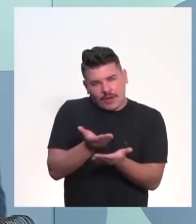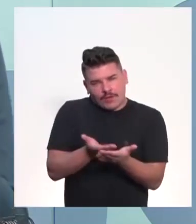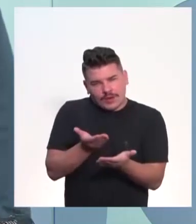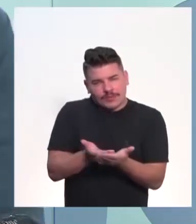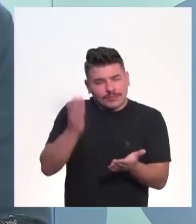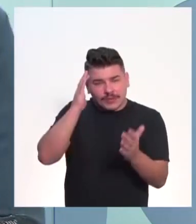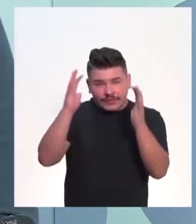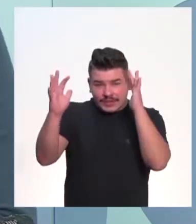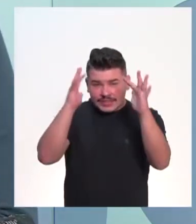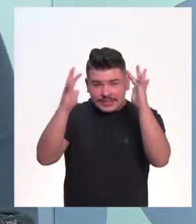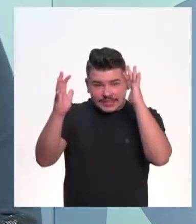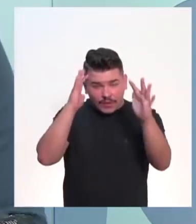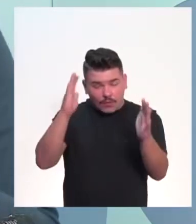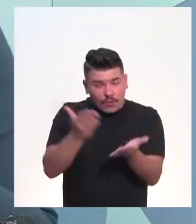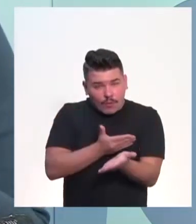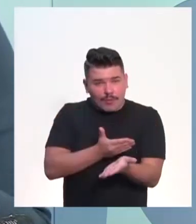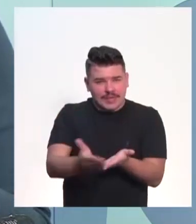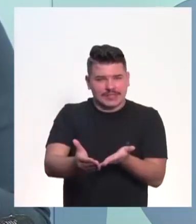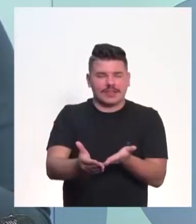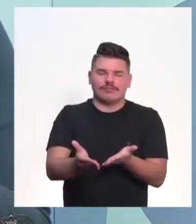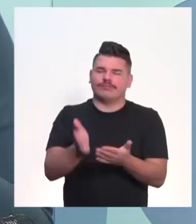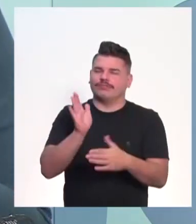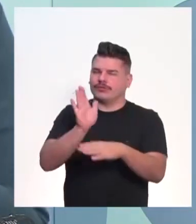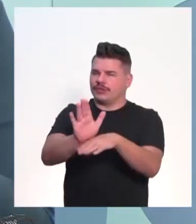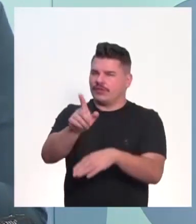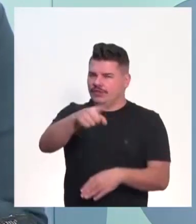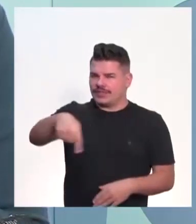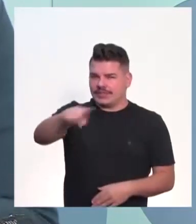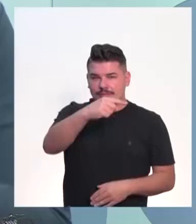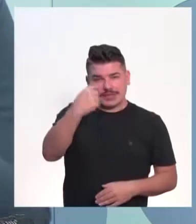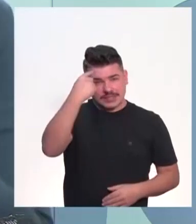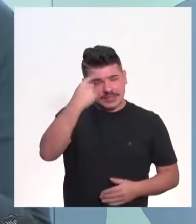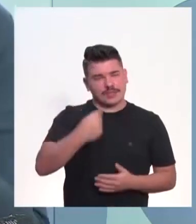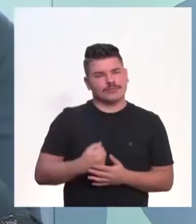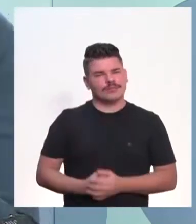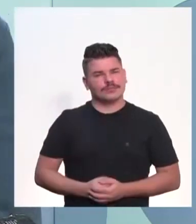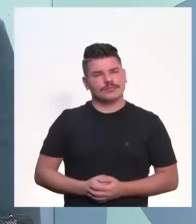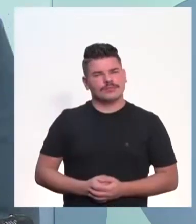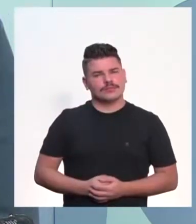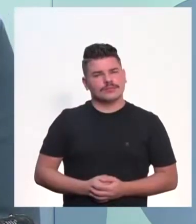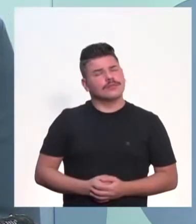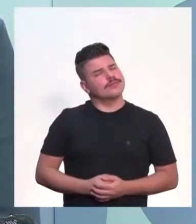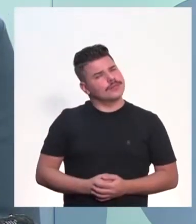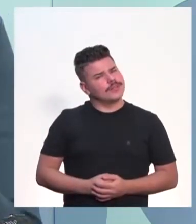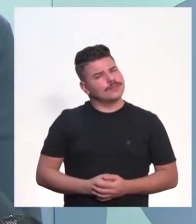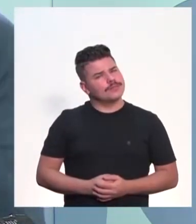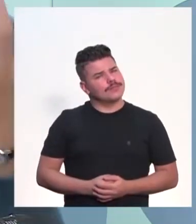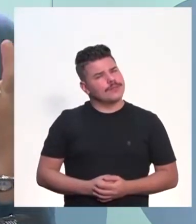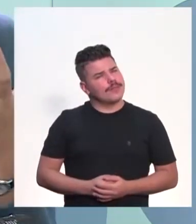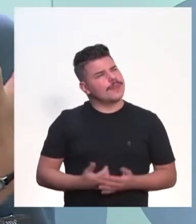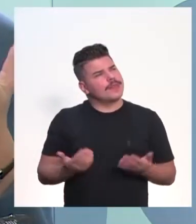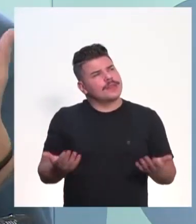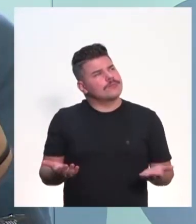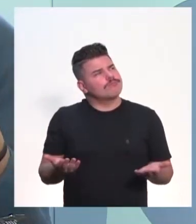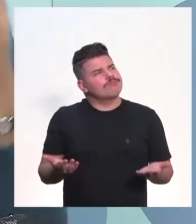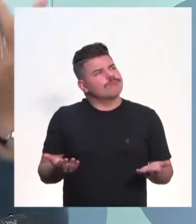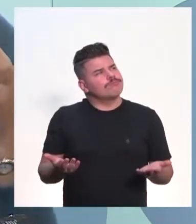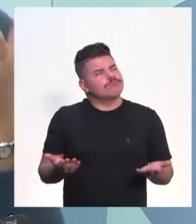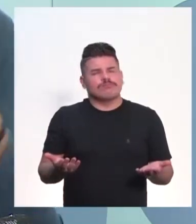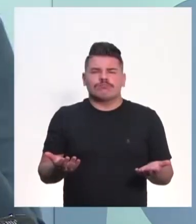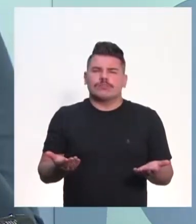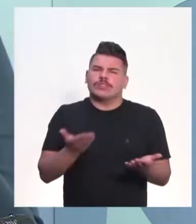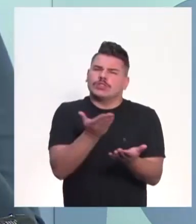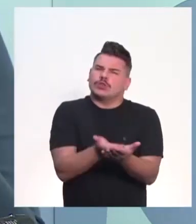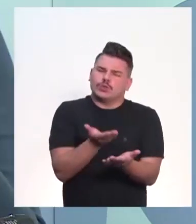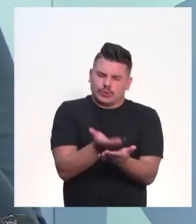reflexão da nossa aula, que eu queria que vocês parassem para pensar agora. O que significa